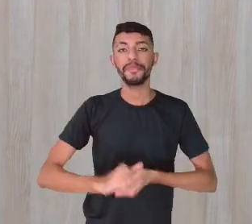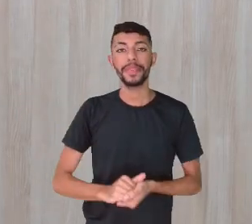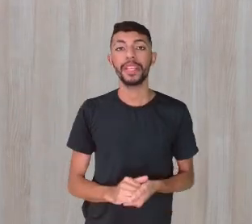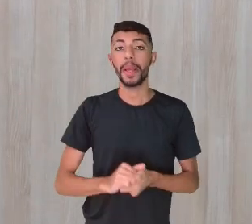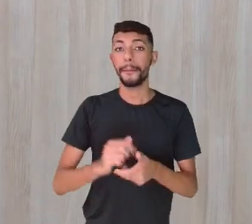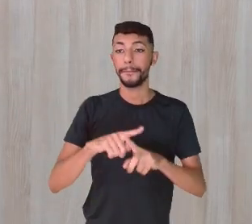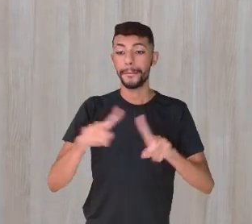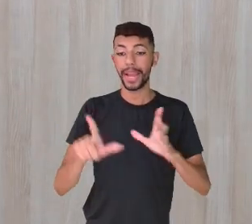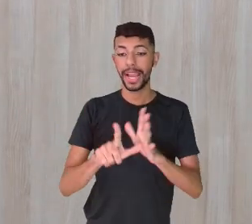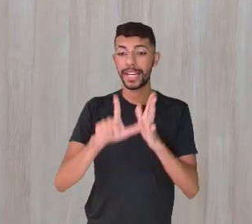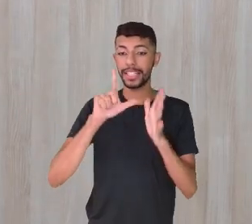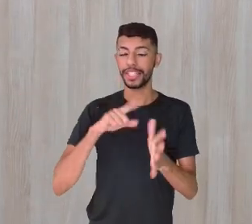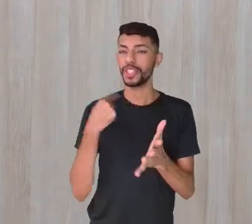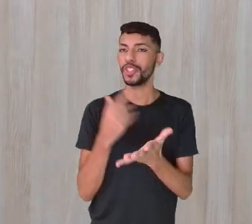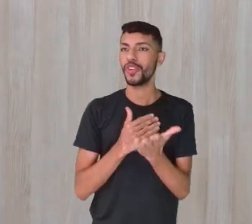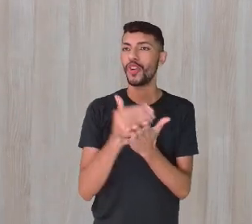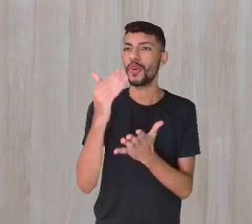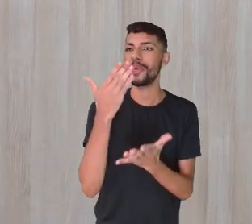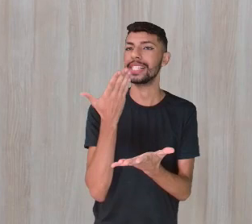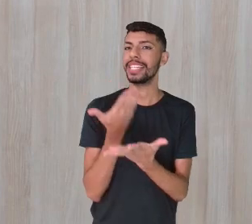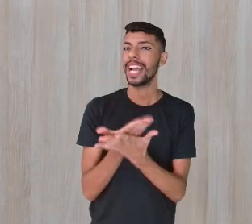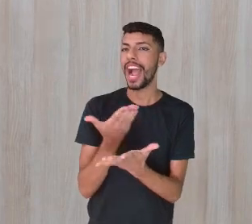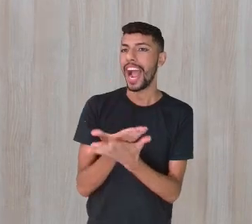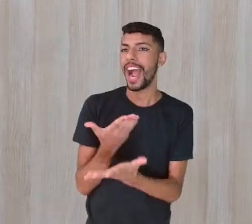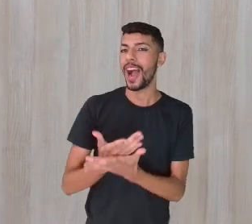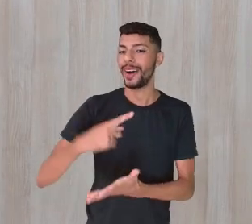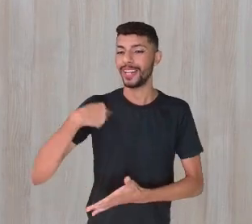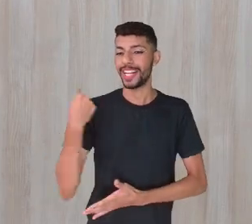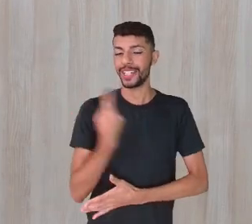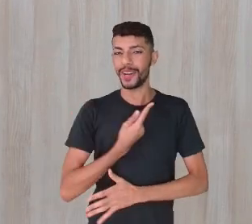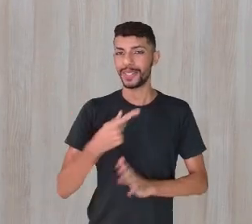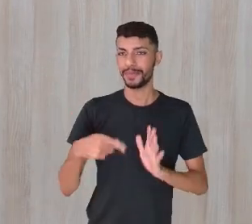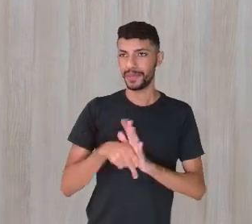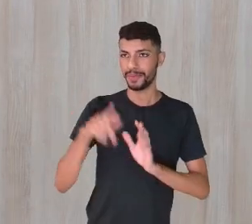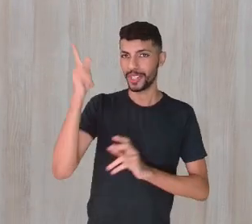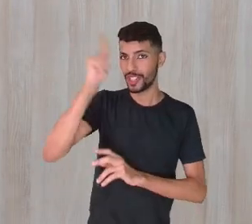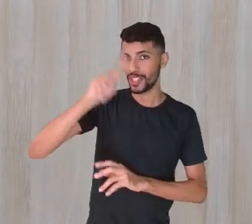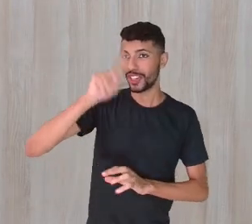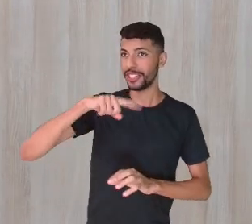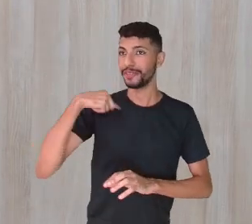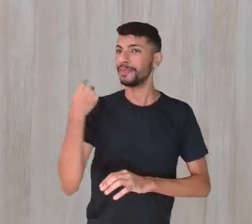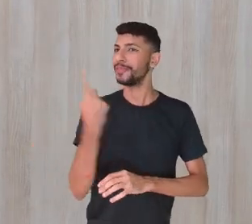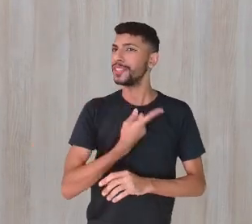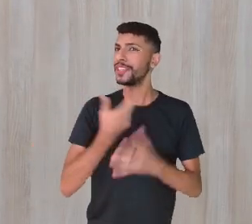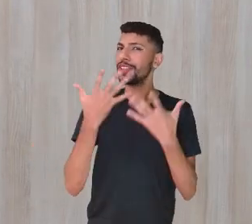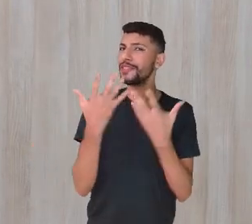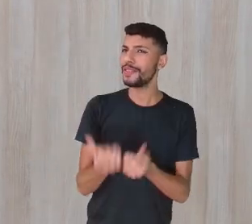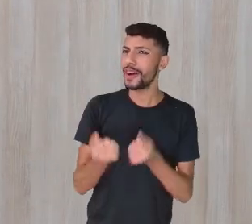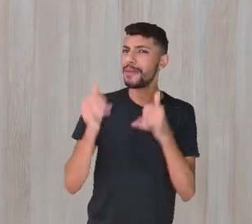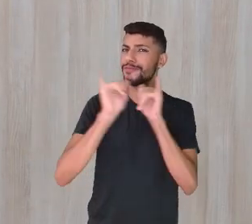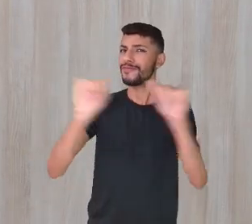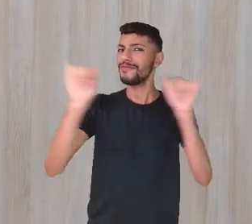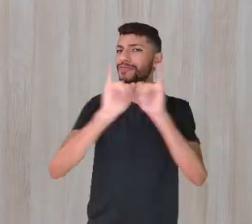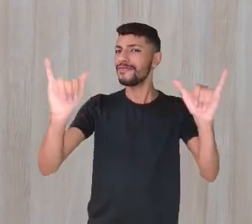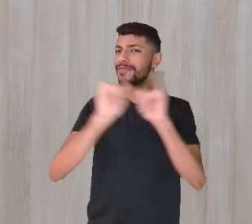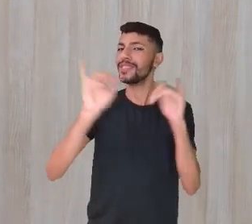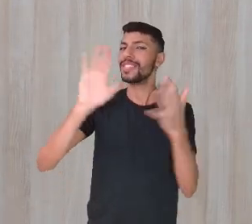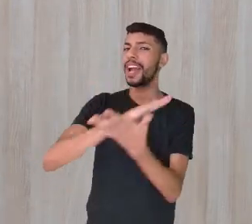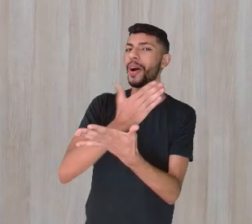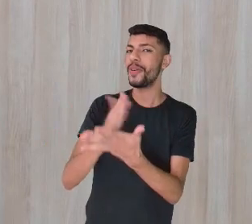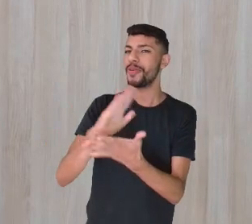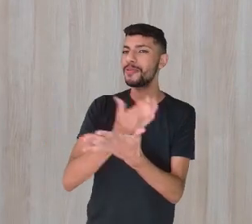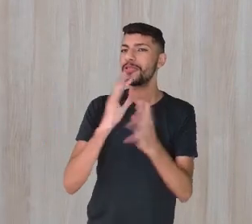Mas antes da gente iniciar a nossa querida aula de história, a gente vai dar alguns informes aqui,